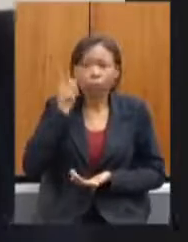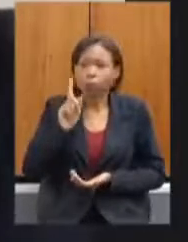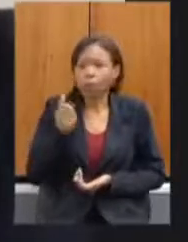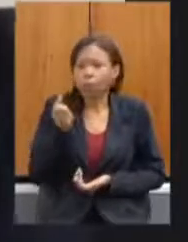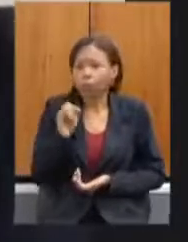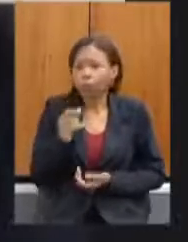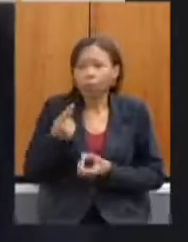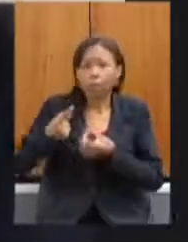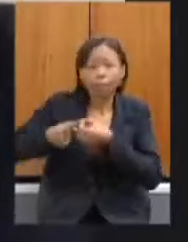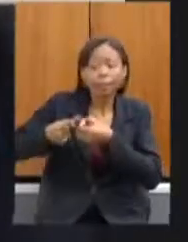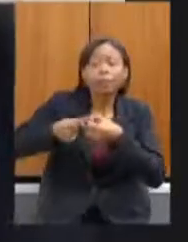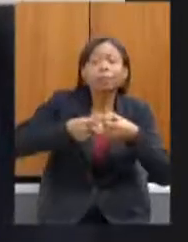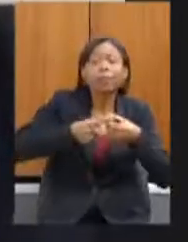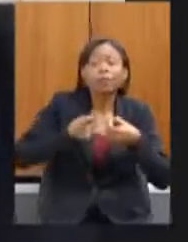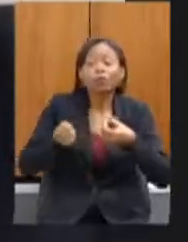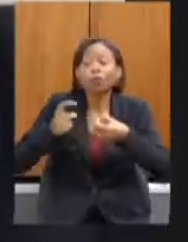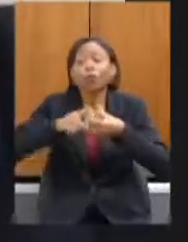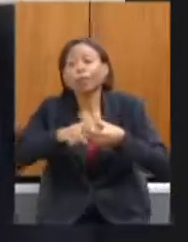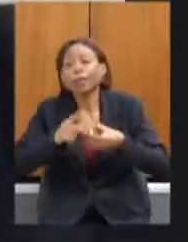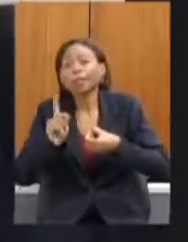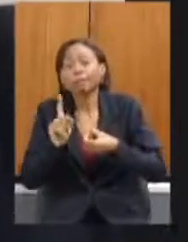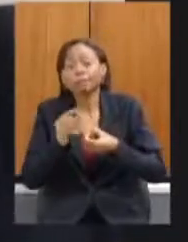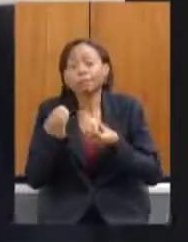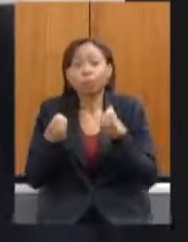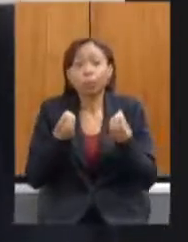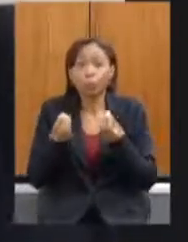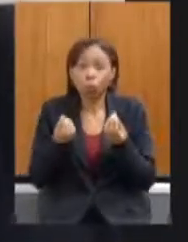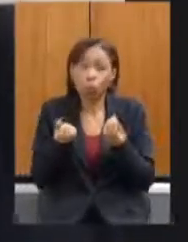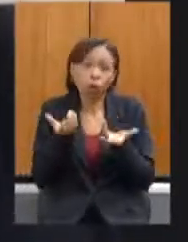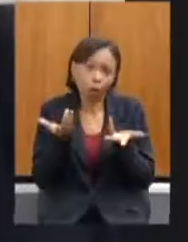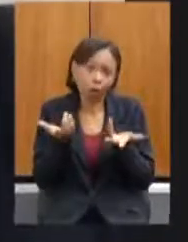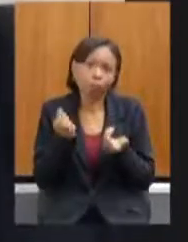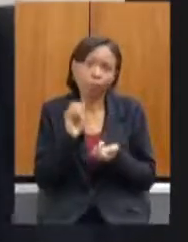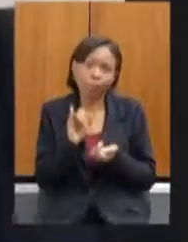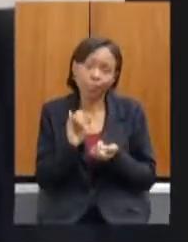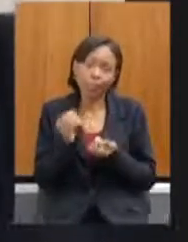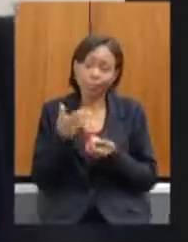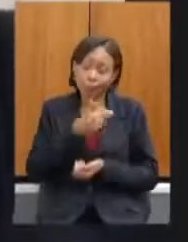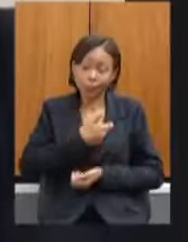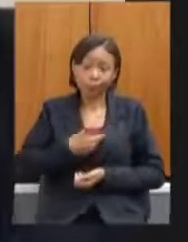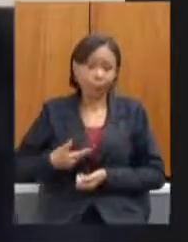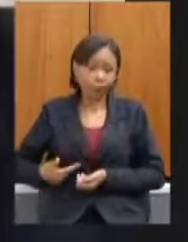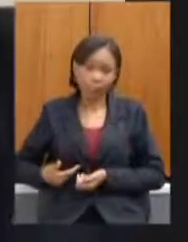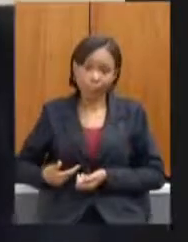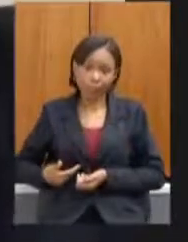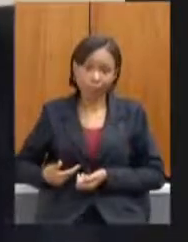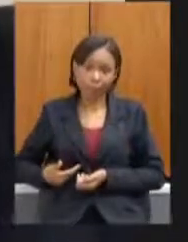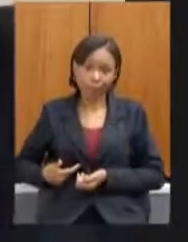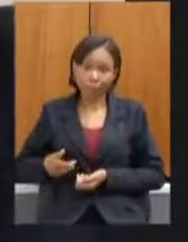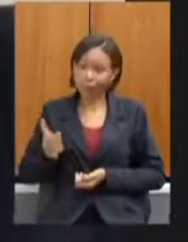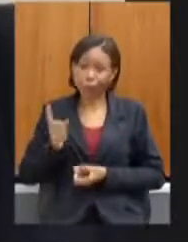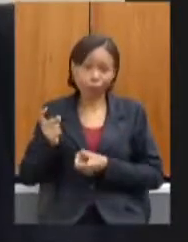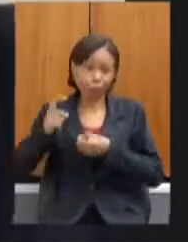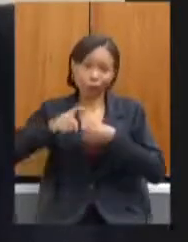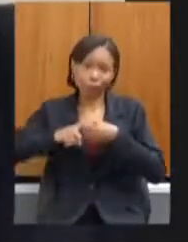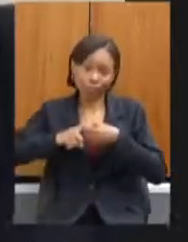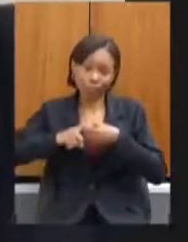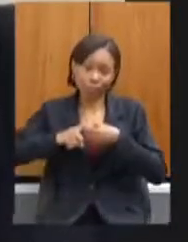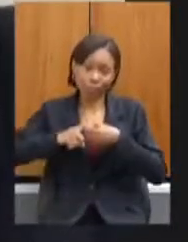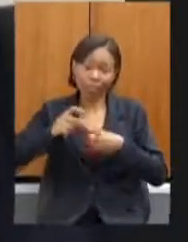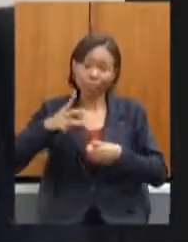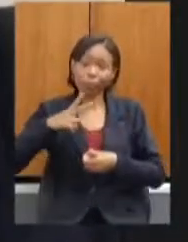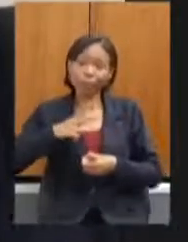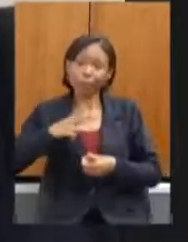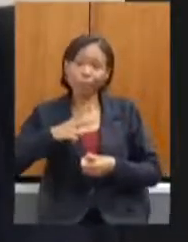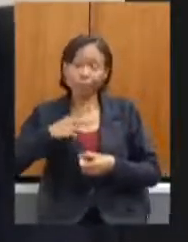voltar até então não voltaria as aulas têm a volta das aulas no estado que tem uma ligação muito íntima com relação ao